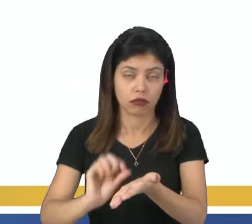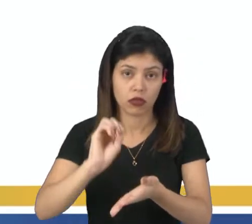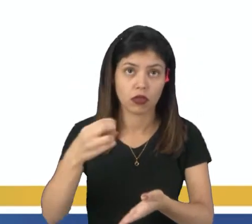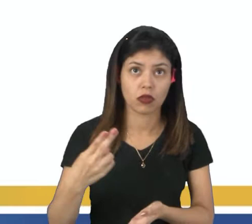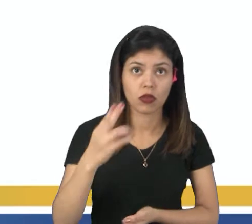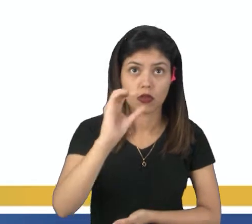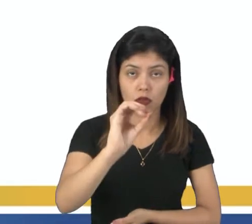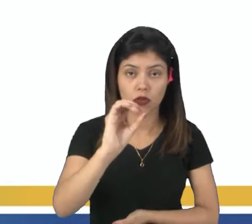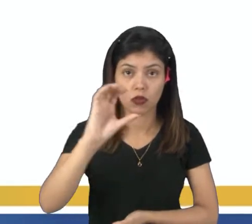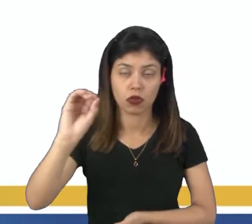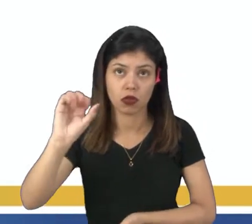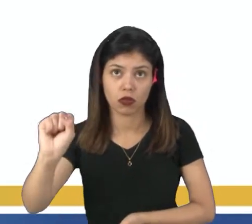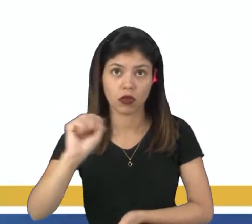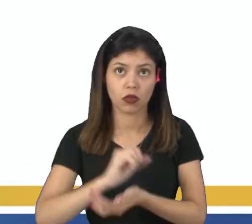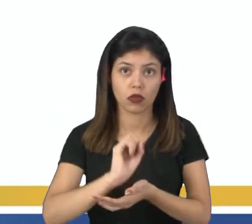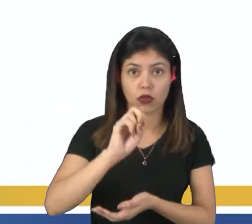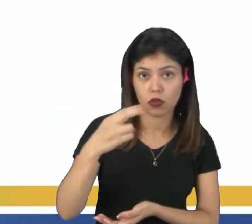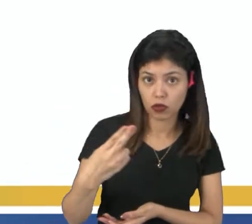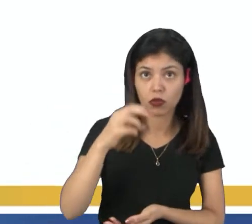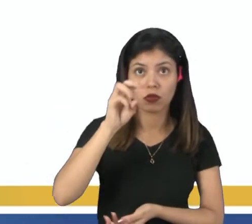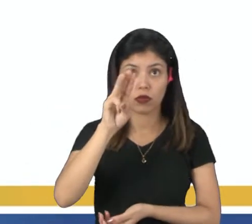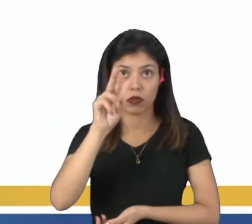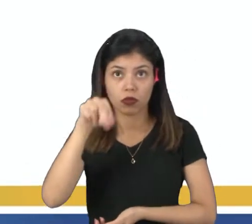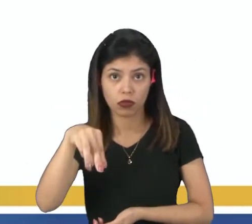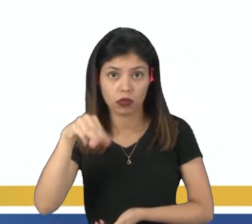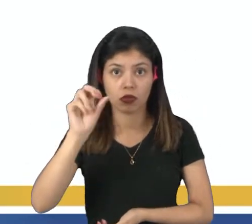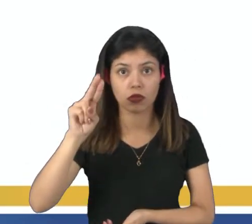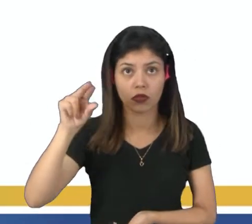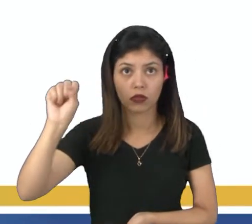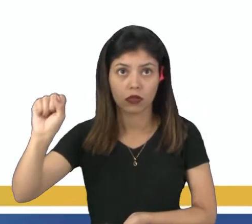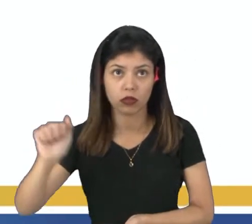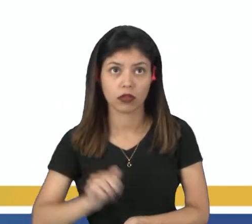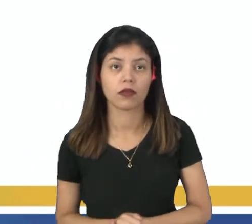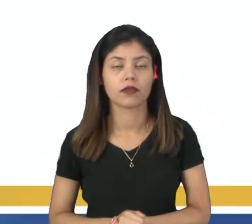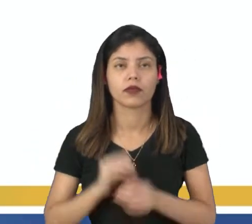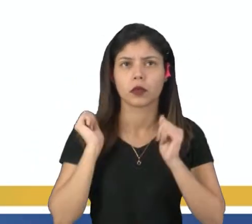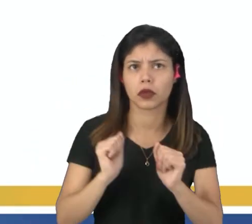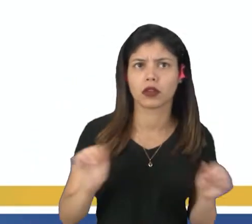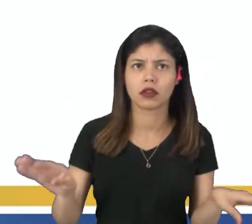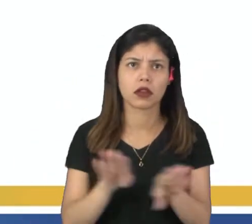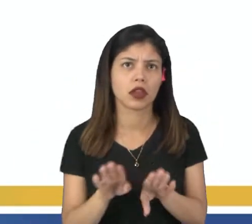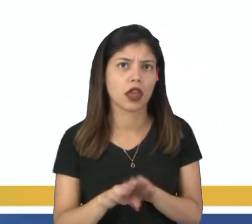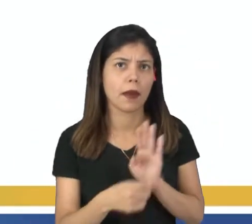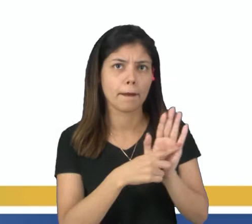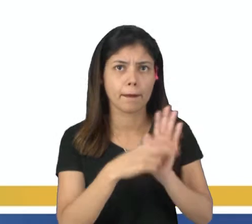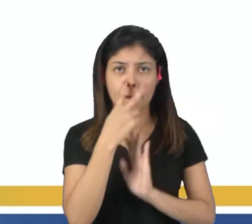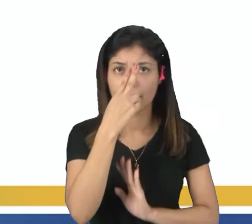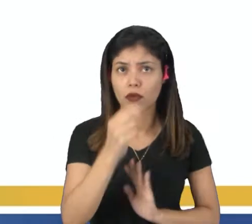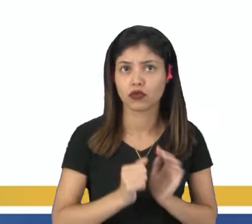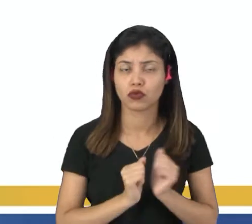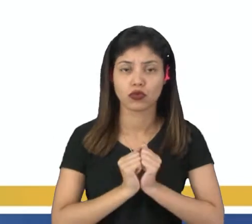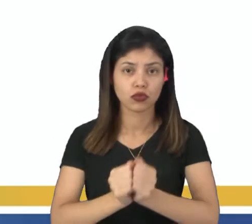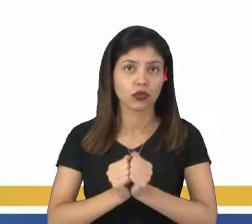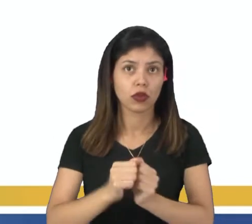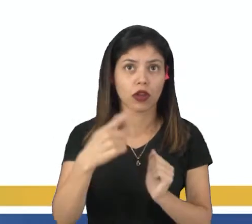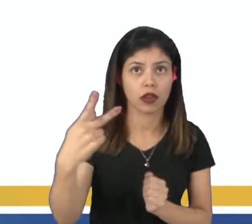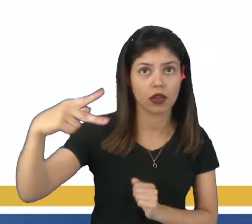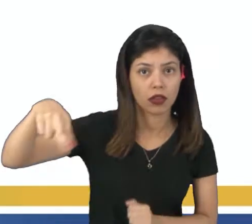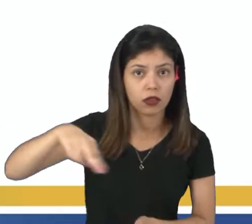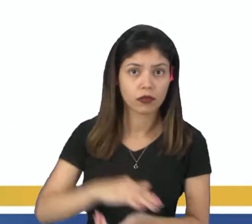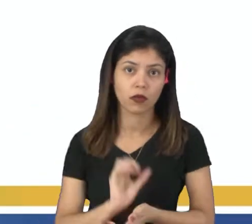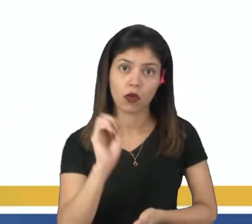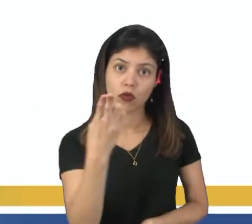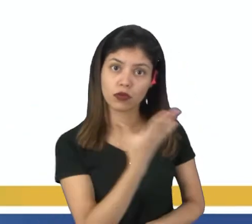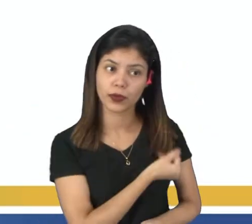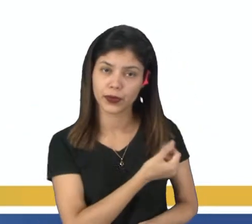o, os, ou indefinido, uns, podendo também aparecer junto de um pronome